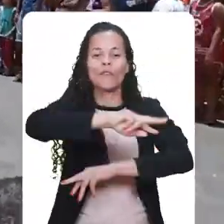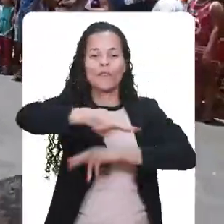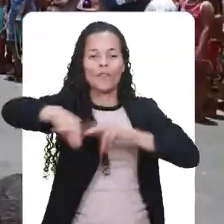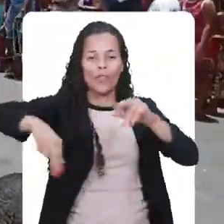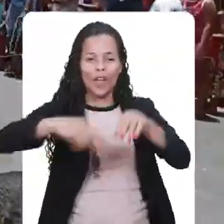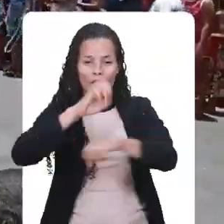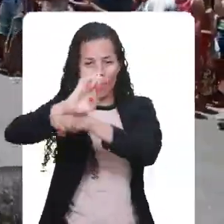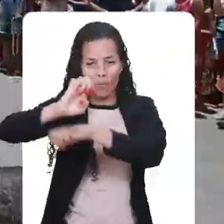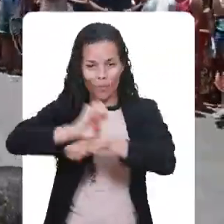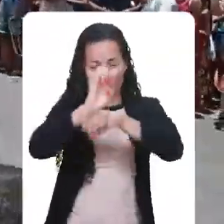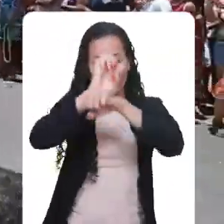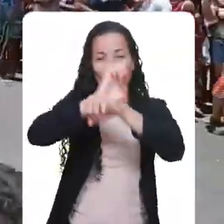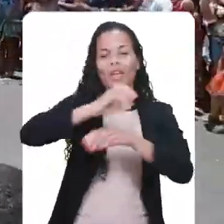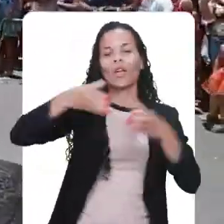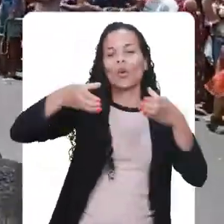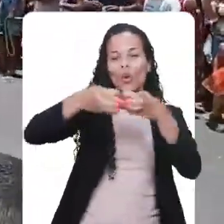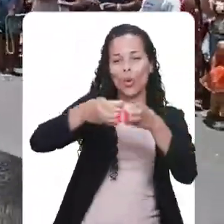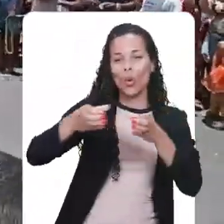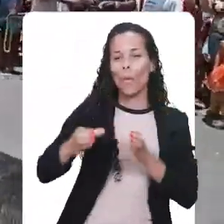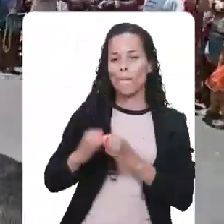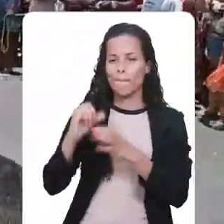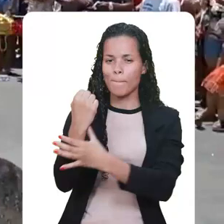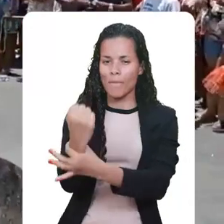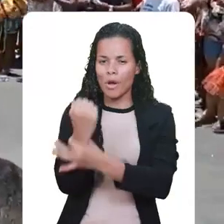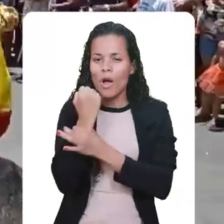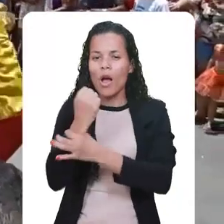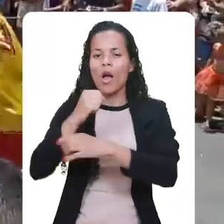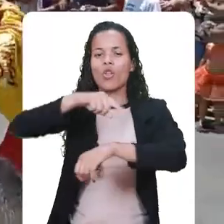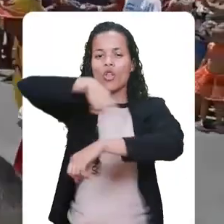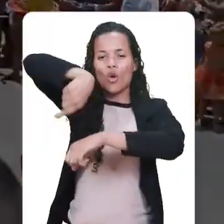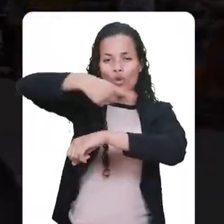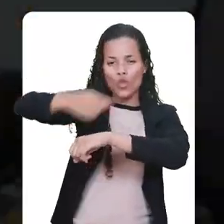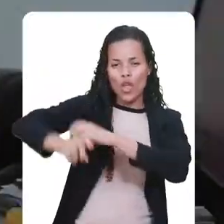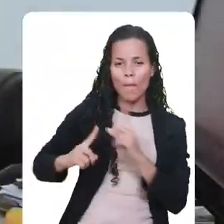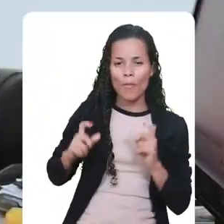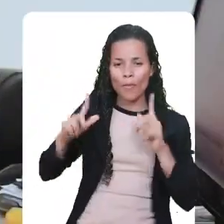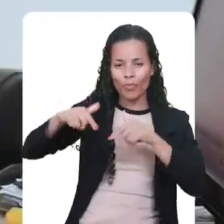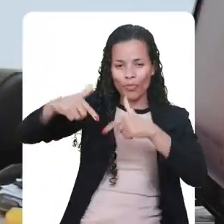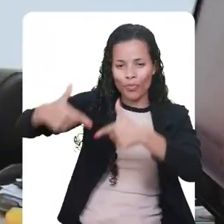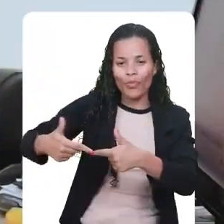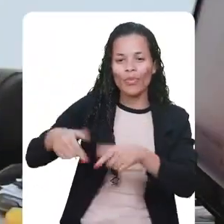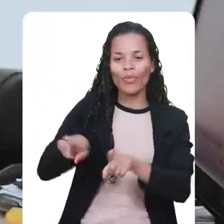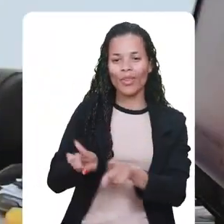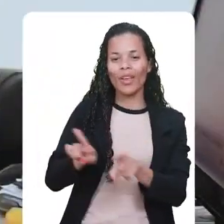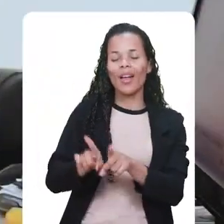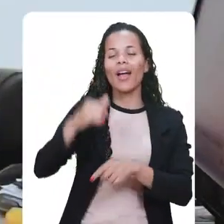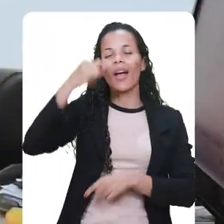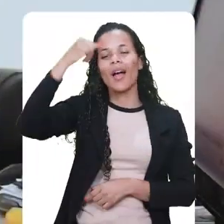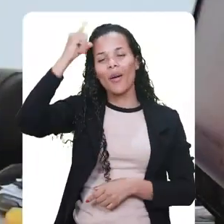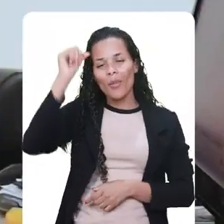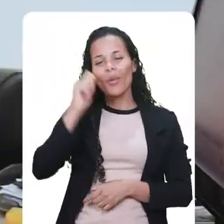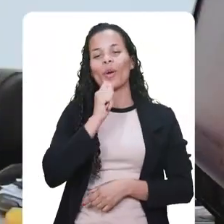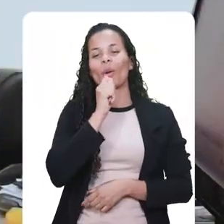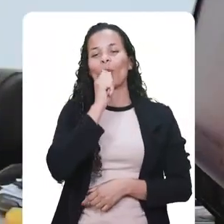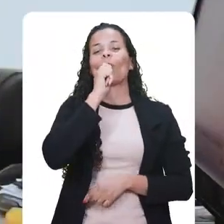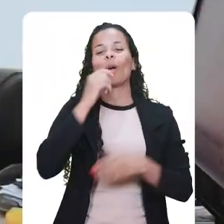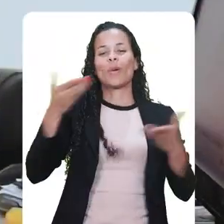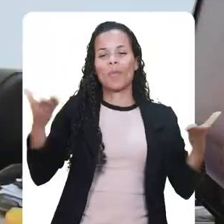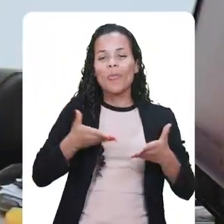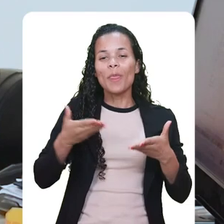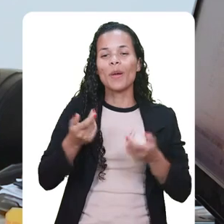cidades de Pernambuco. São grupos que resistem ao tempo e às dificuldades. O boi de buzina em